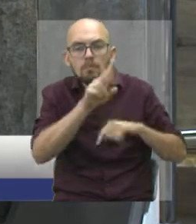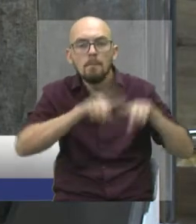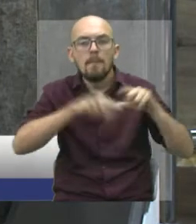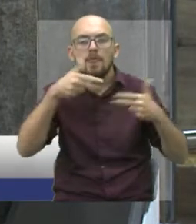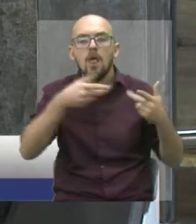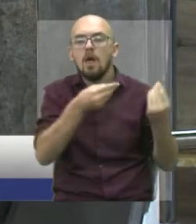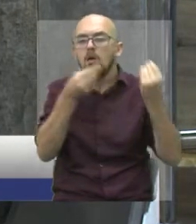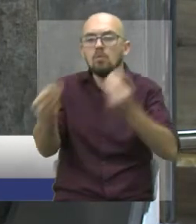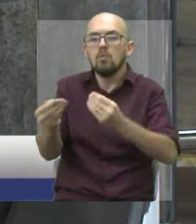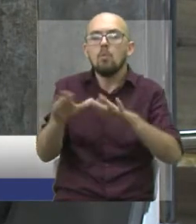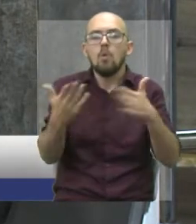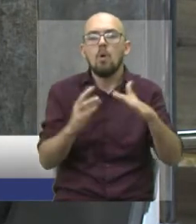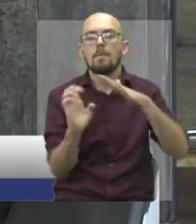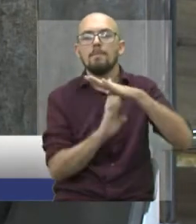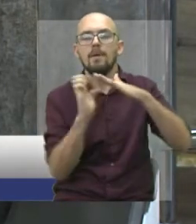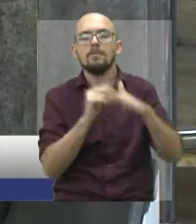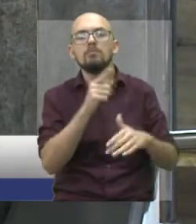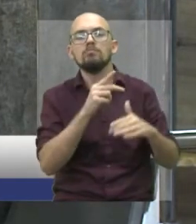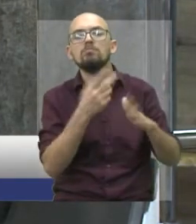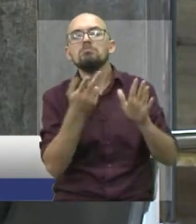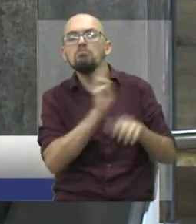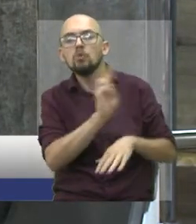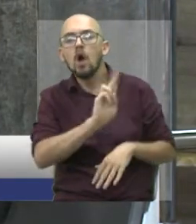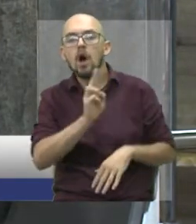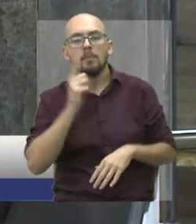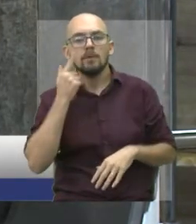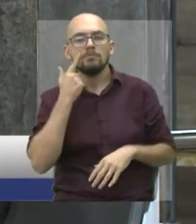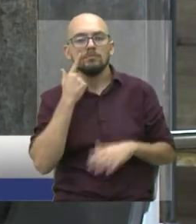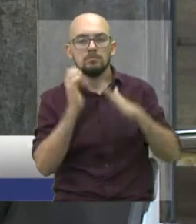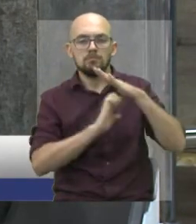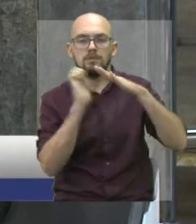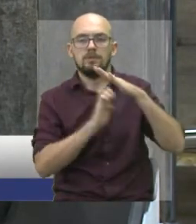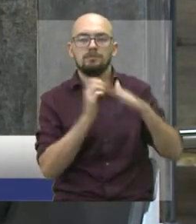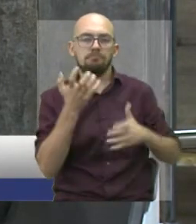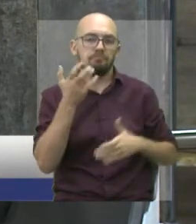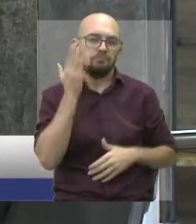materiais. A gente quer saber qual que é a empresa responsável.